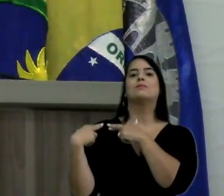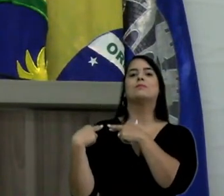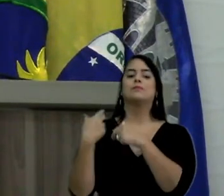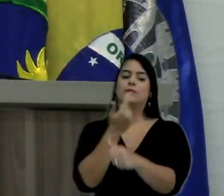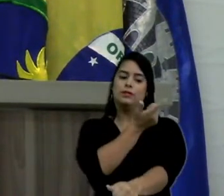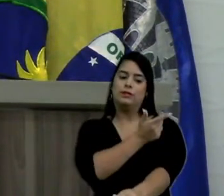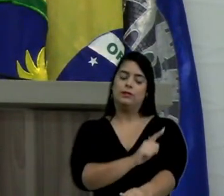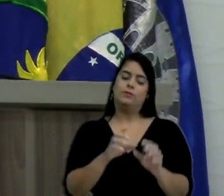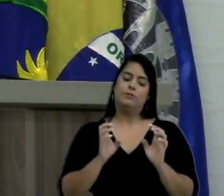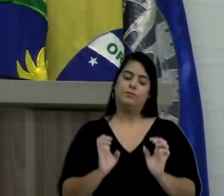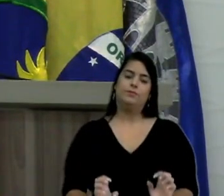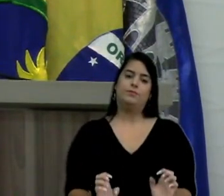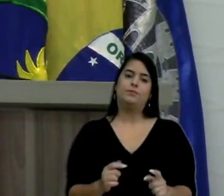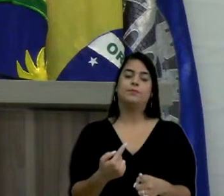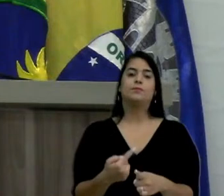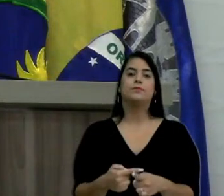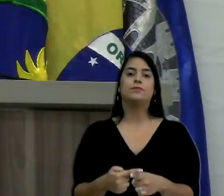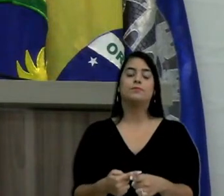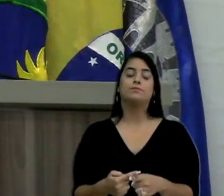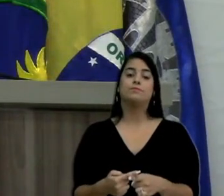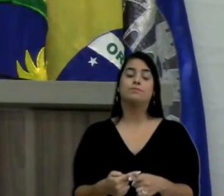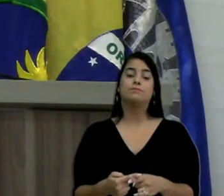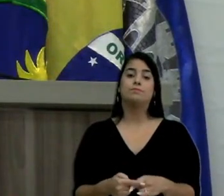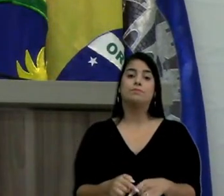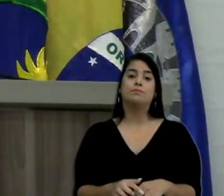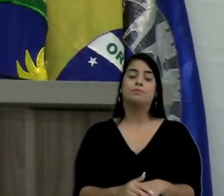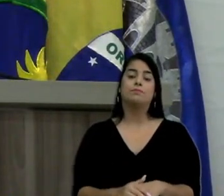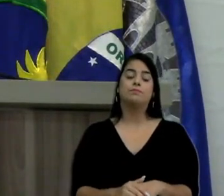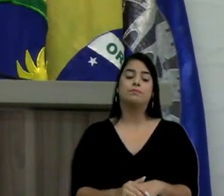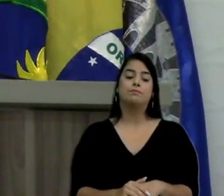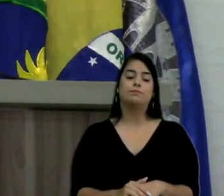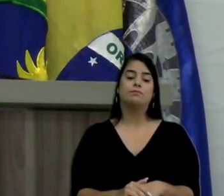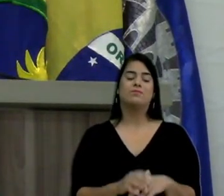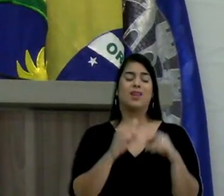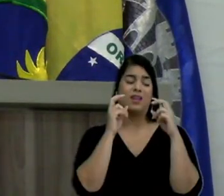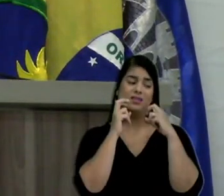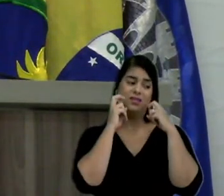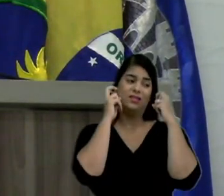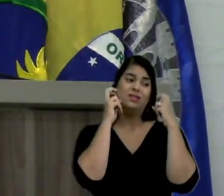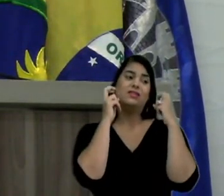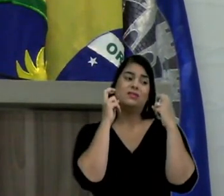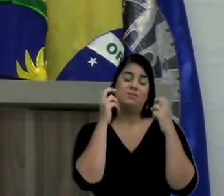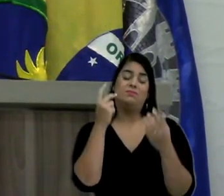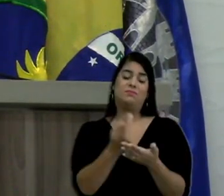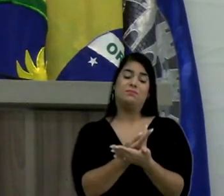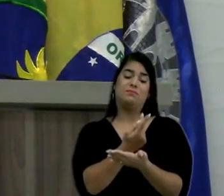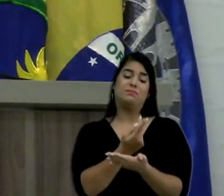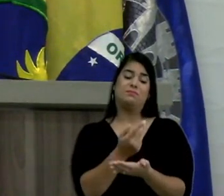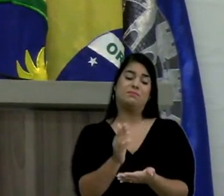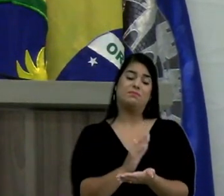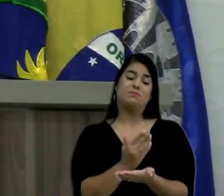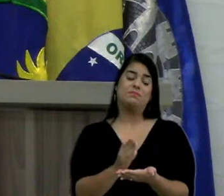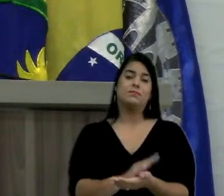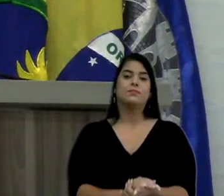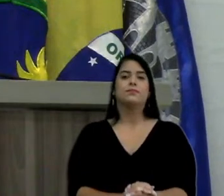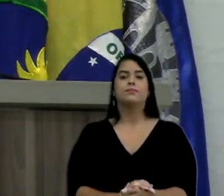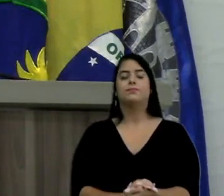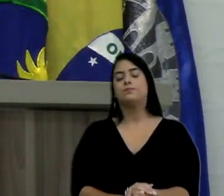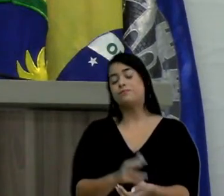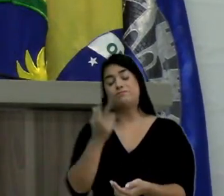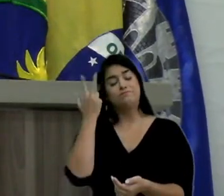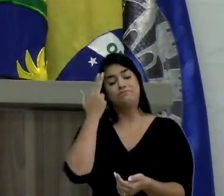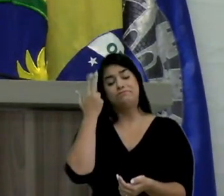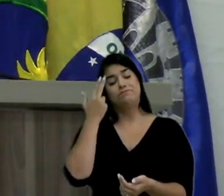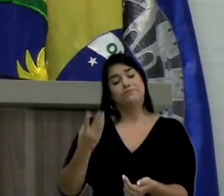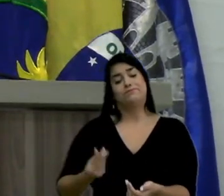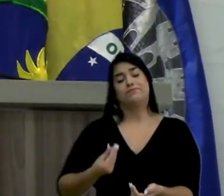responsabilidade Porque infelizmente É vergonhoso muitas situações mas é assim é a